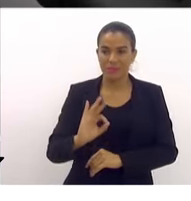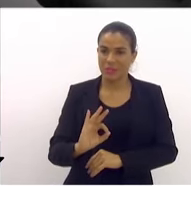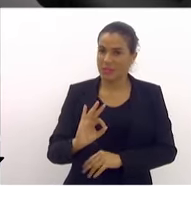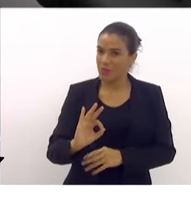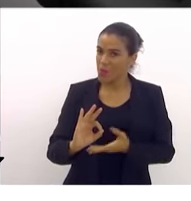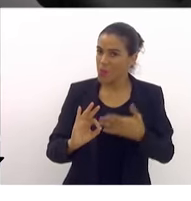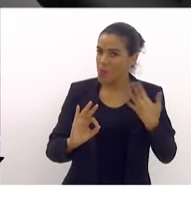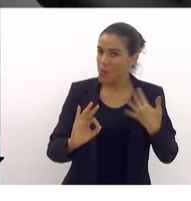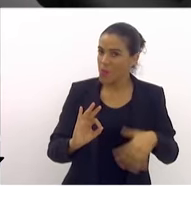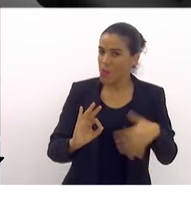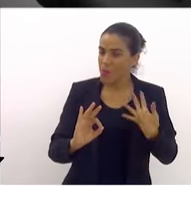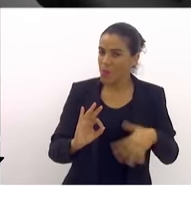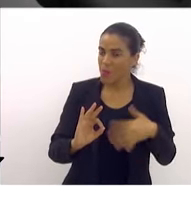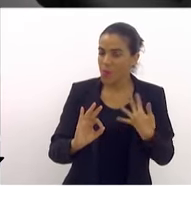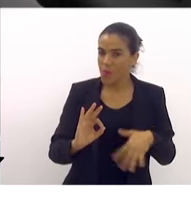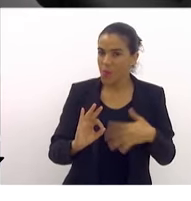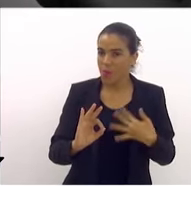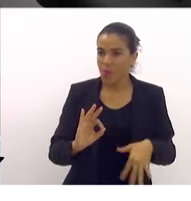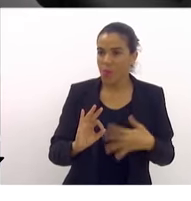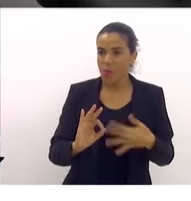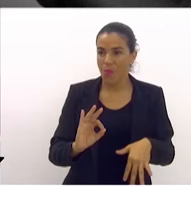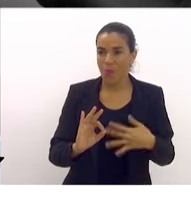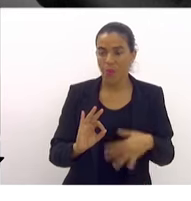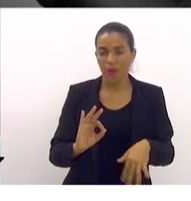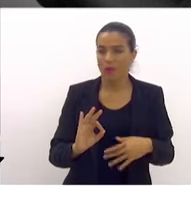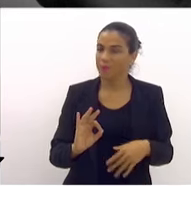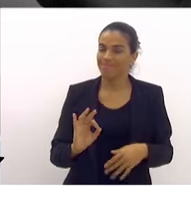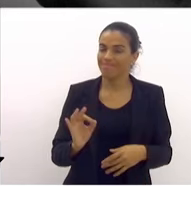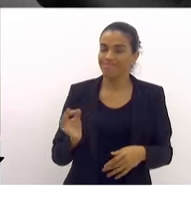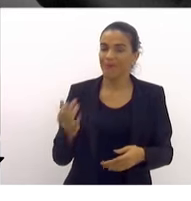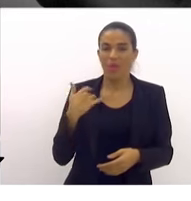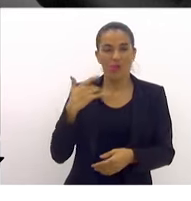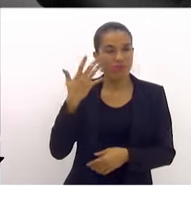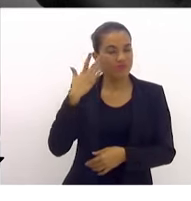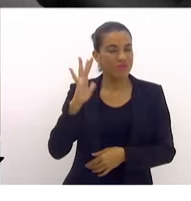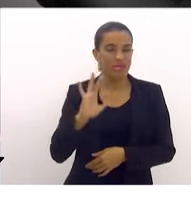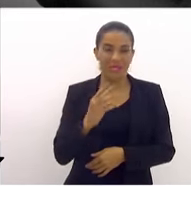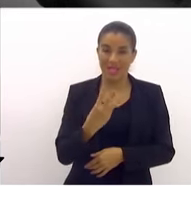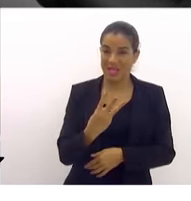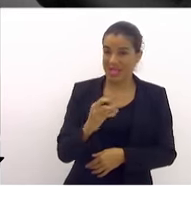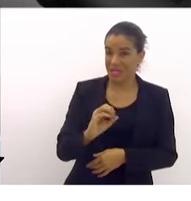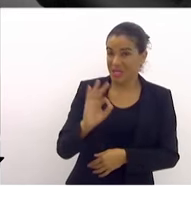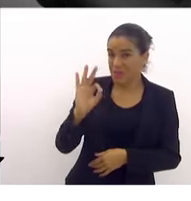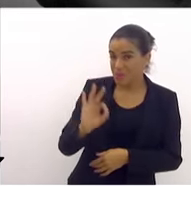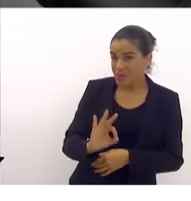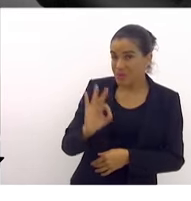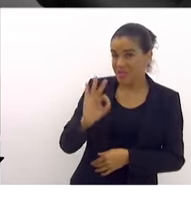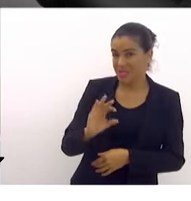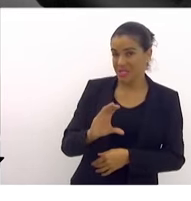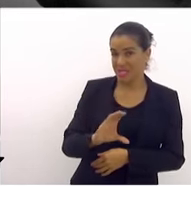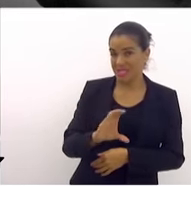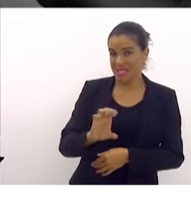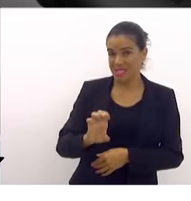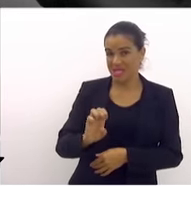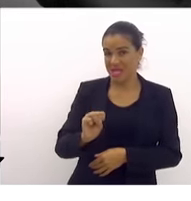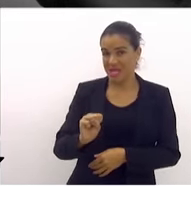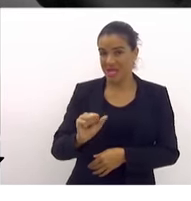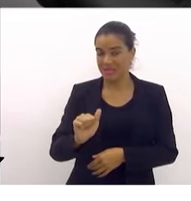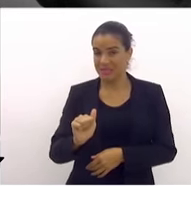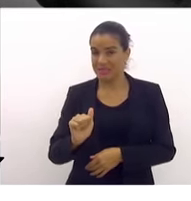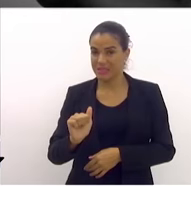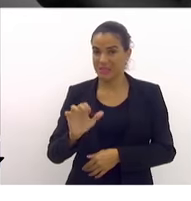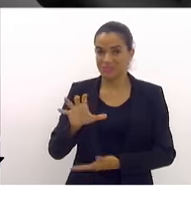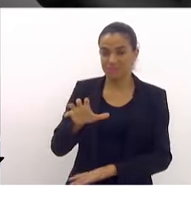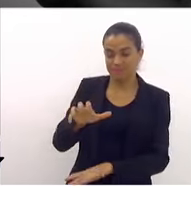de empirismo total e absoluto. Eu não sei se 30% da SEASA reservada para a